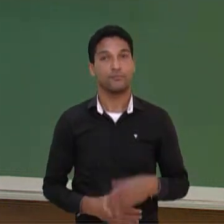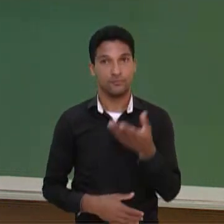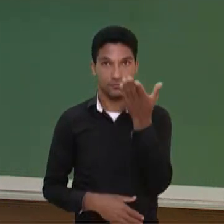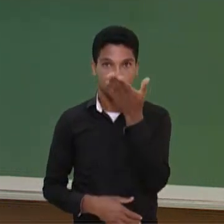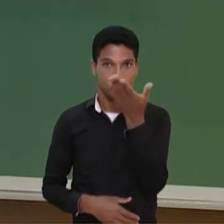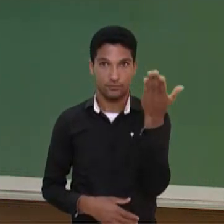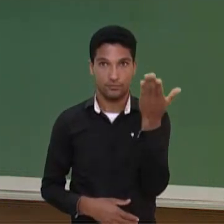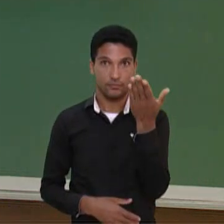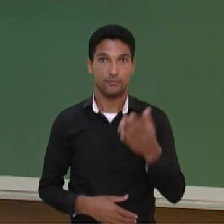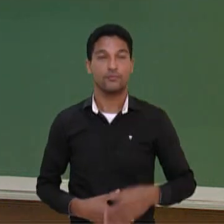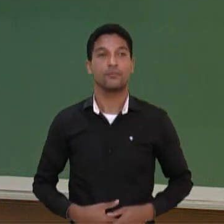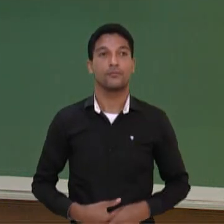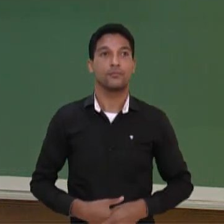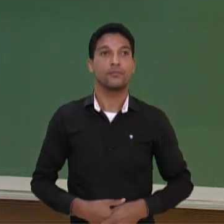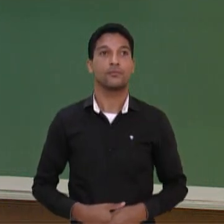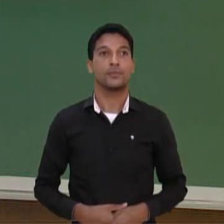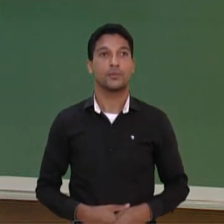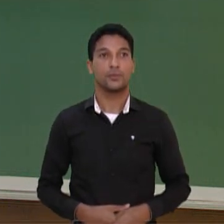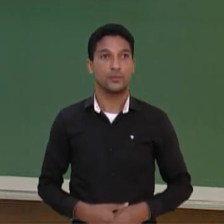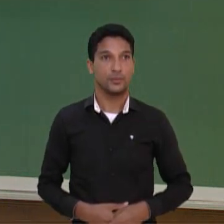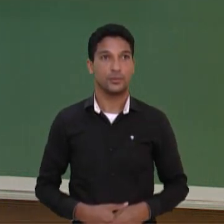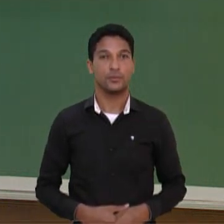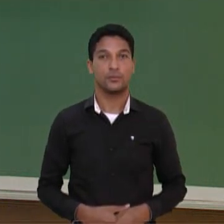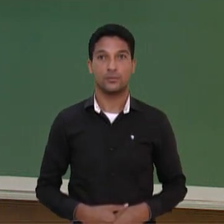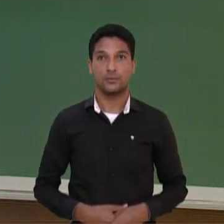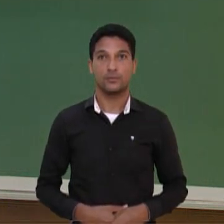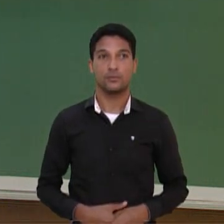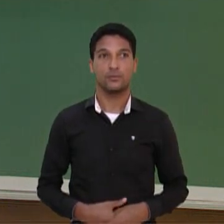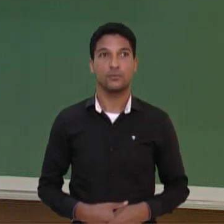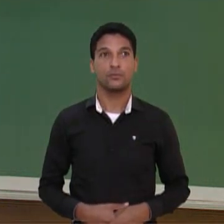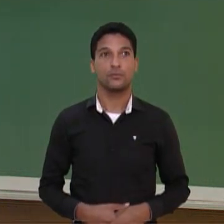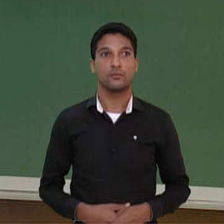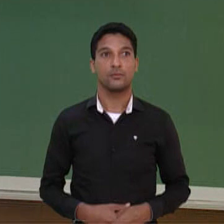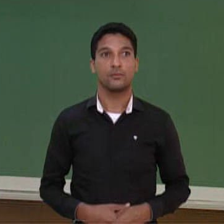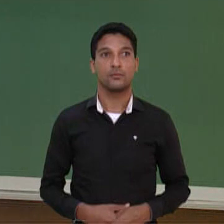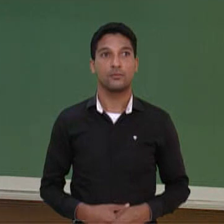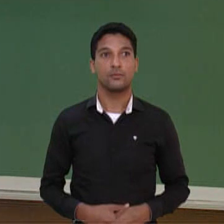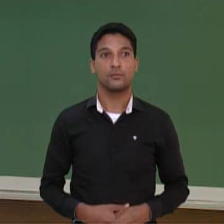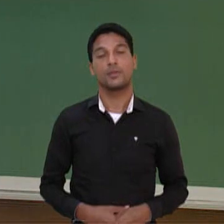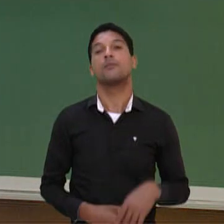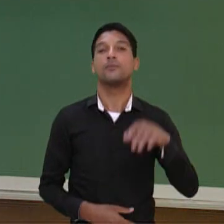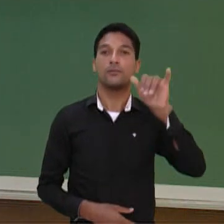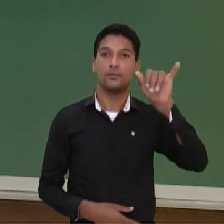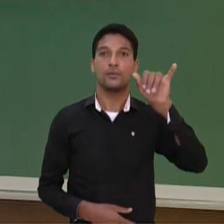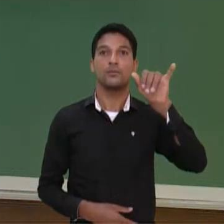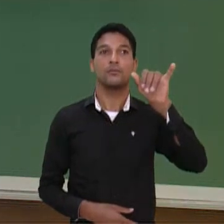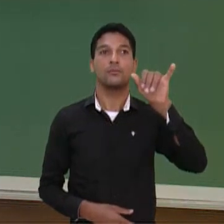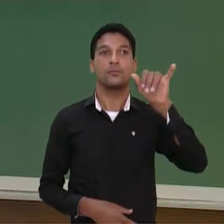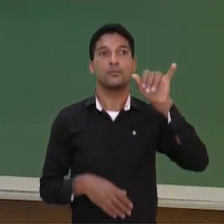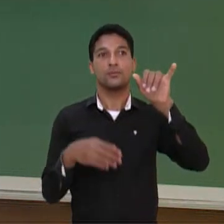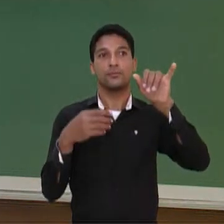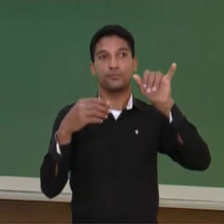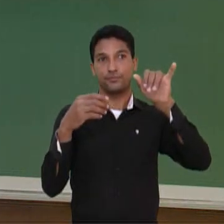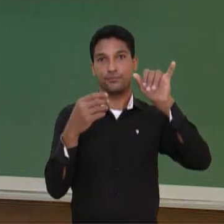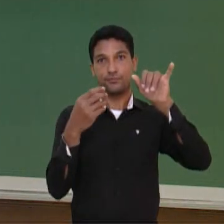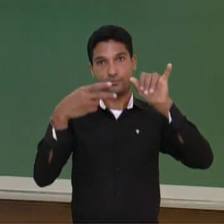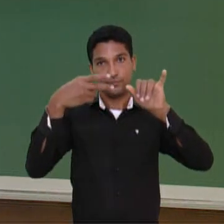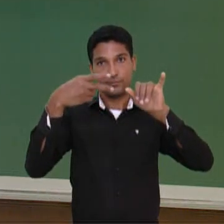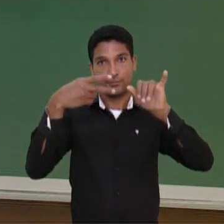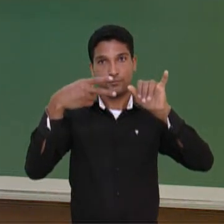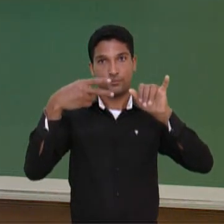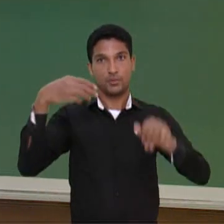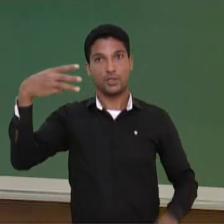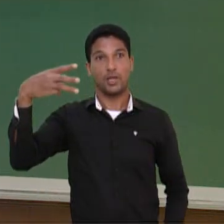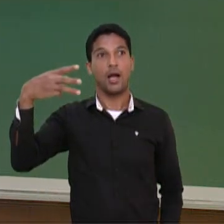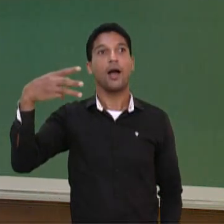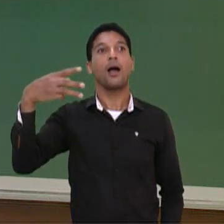também. E 3 somando aqui. 0 mais 3, eu tenho y igual a 3. O que eu faço?